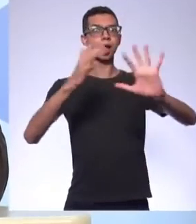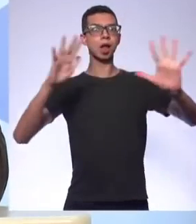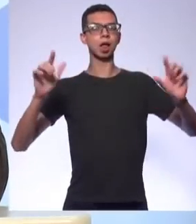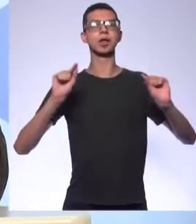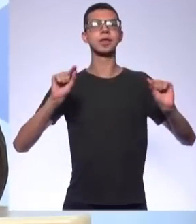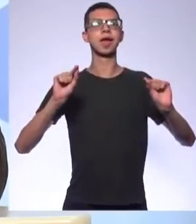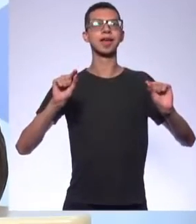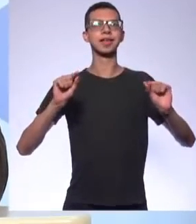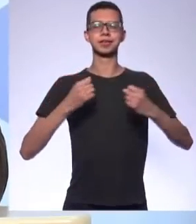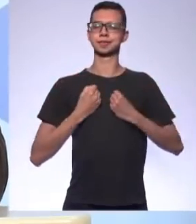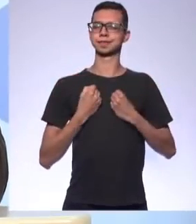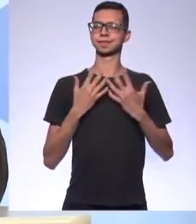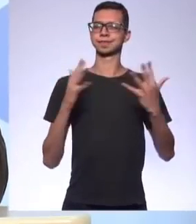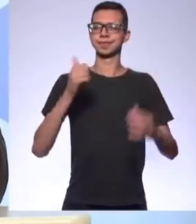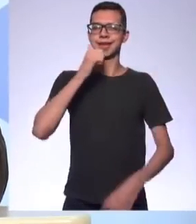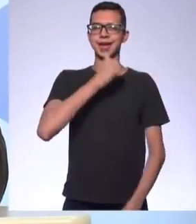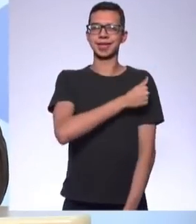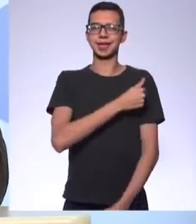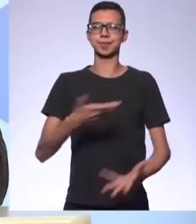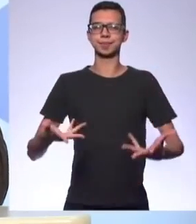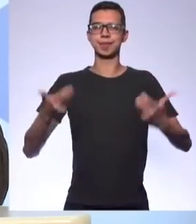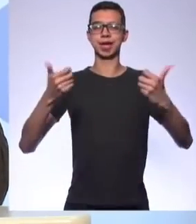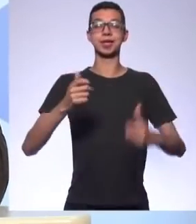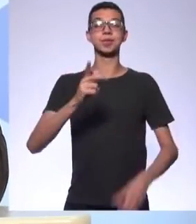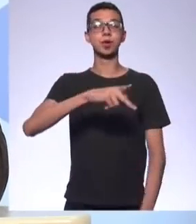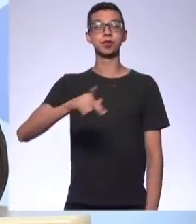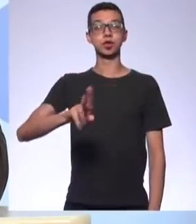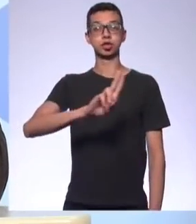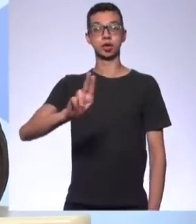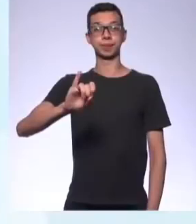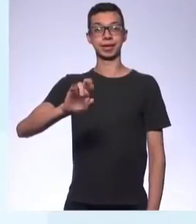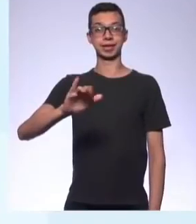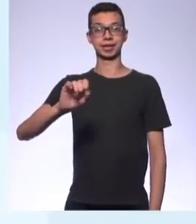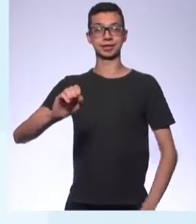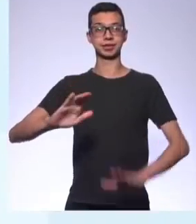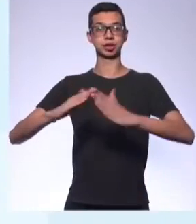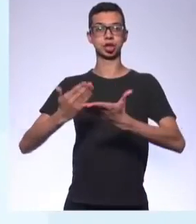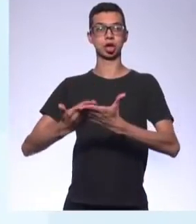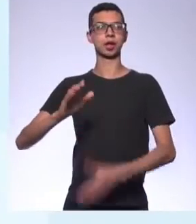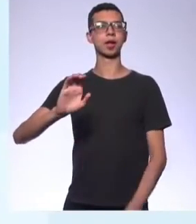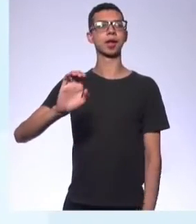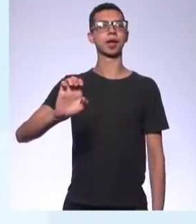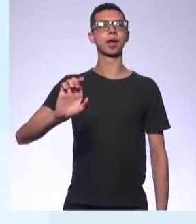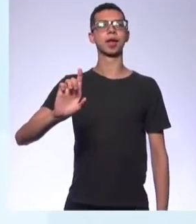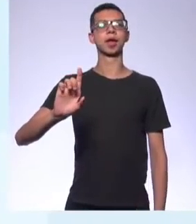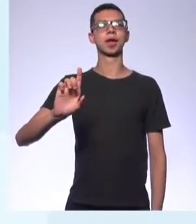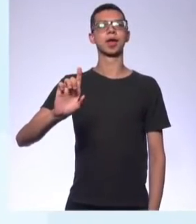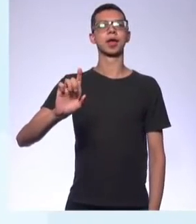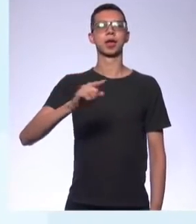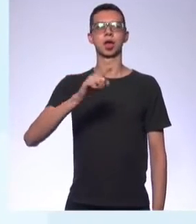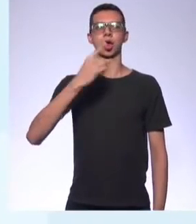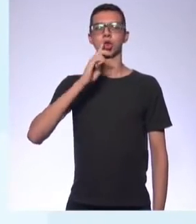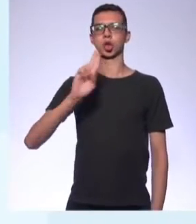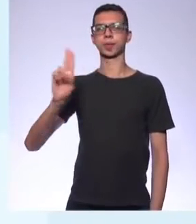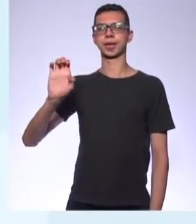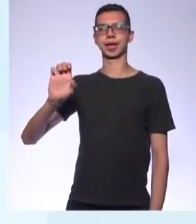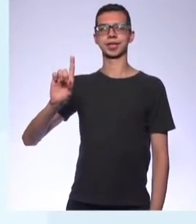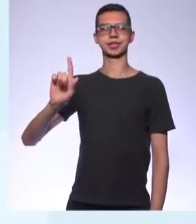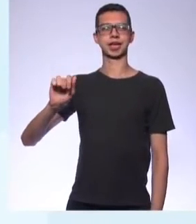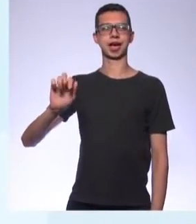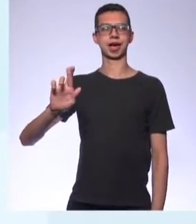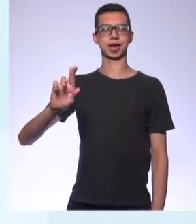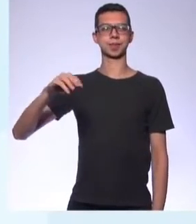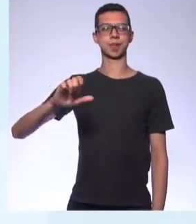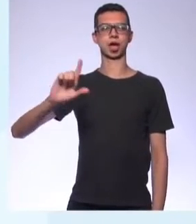alunas maravilhosas da professora Iris, da Escola Edgar Melo Matos de Castro, os trabalhos da